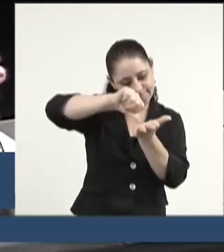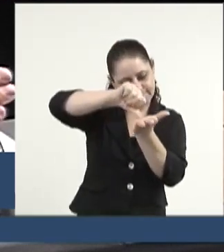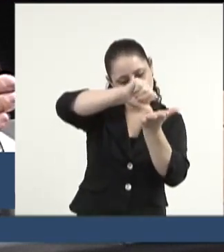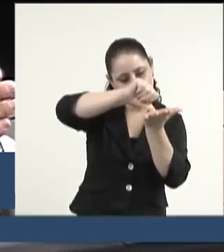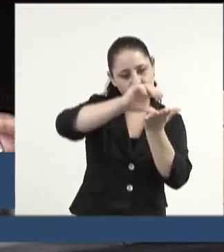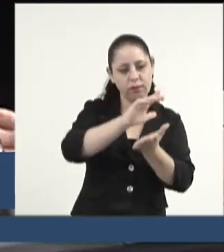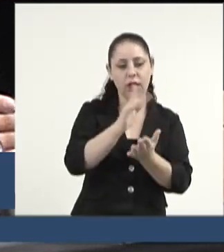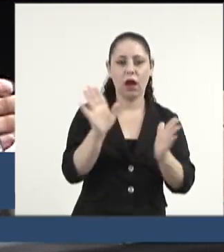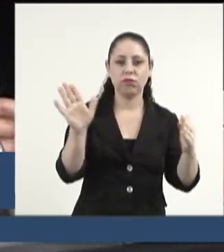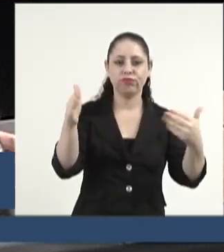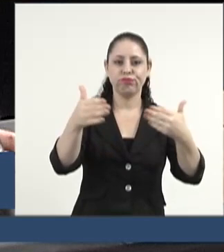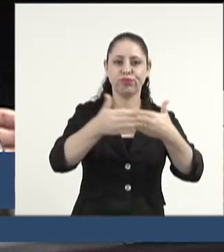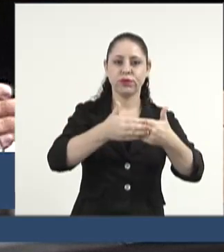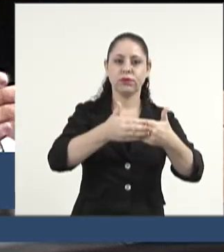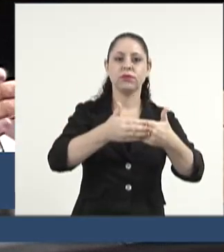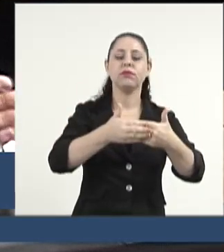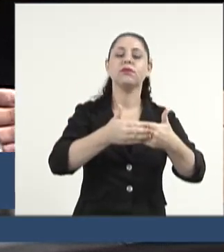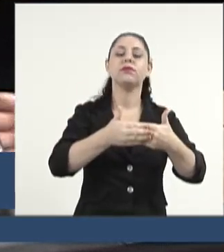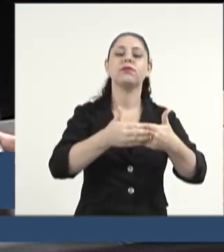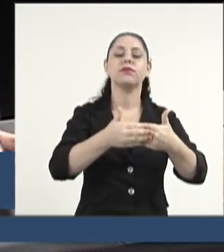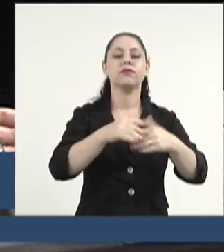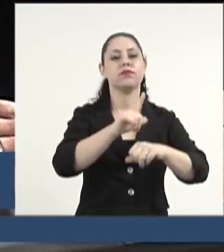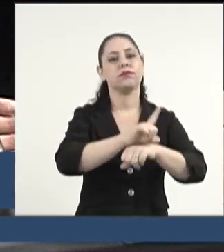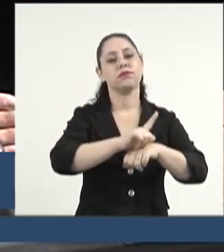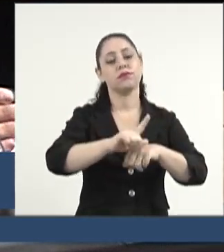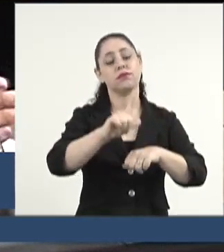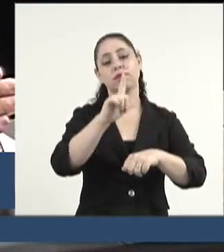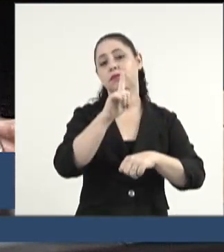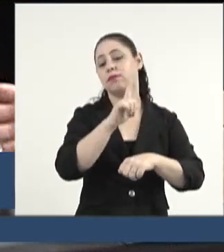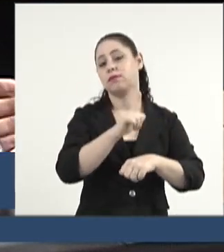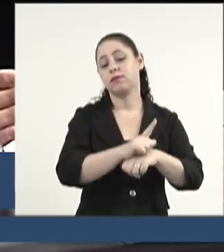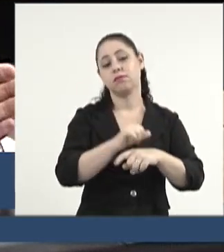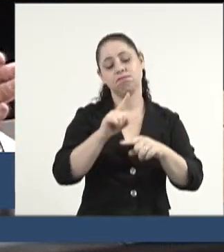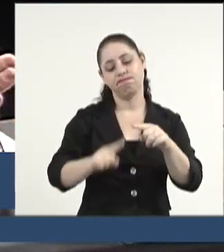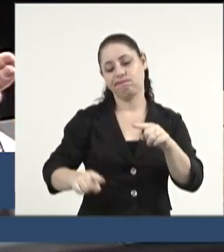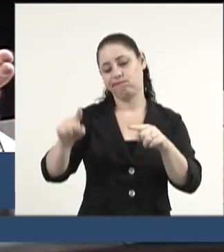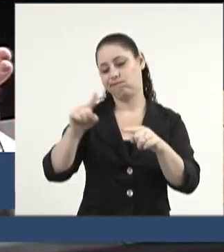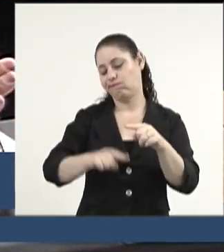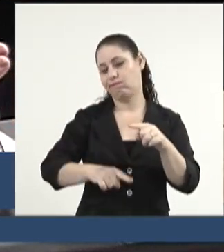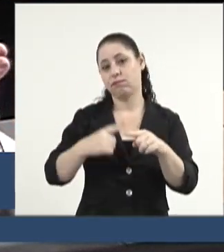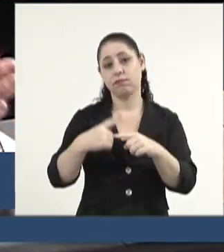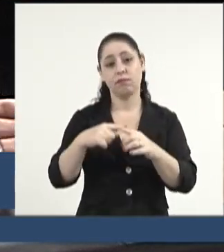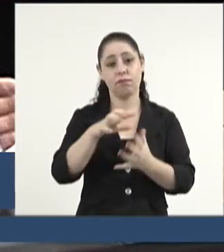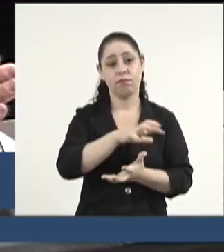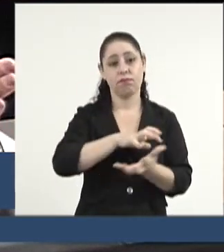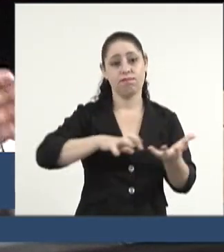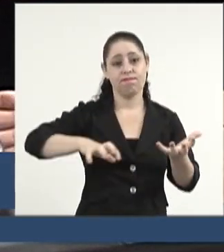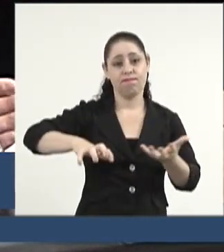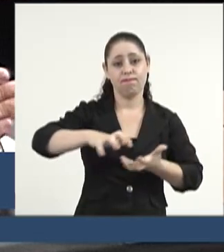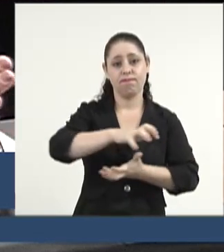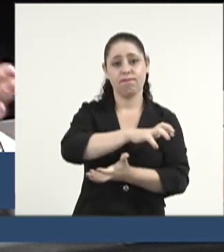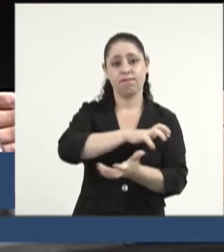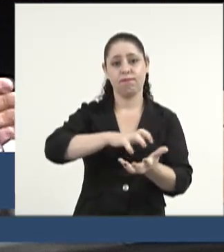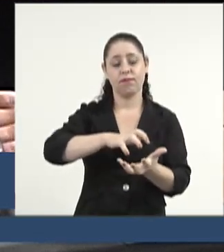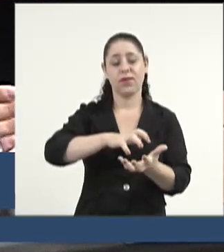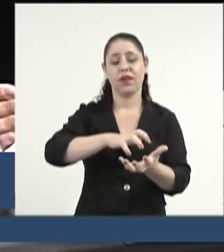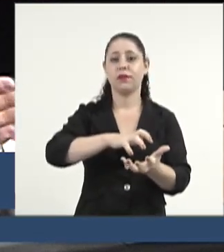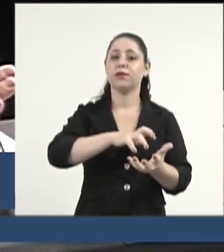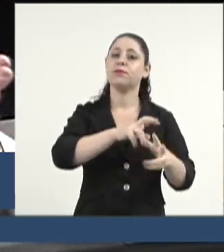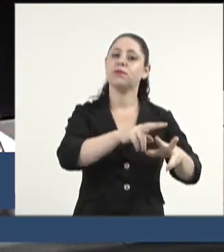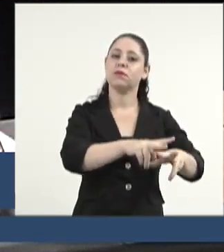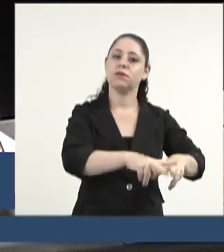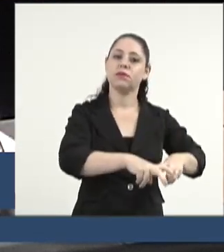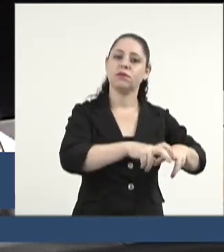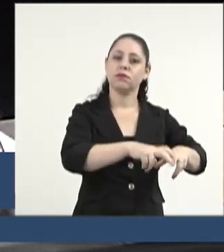que estão fechando as portas de seus comércios por conta dessa crise. A crise no campo, com